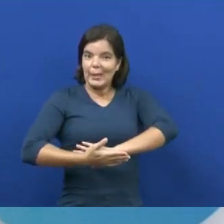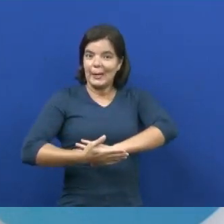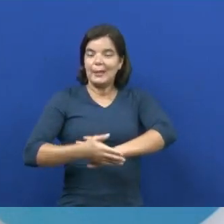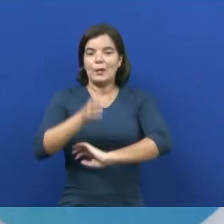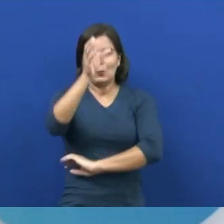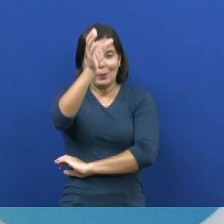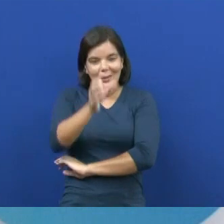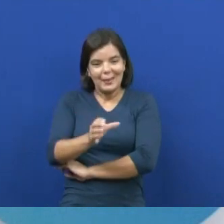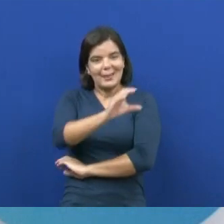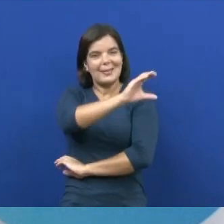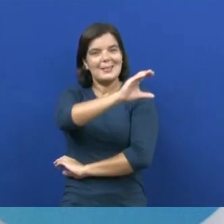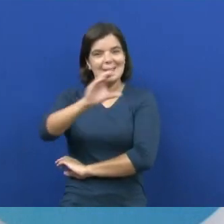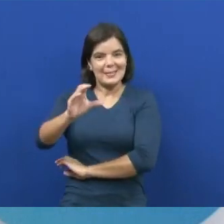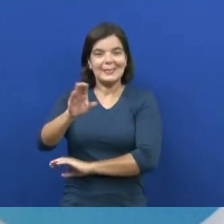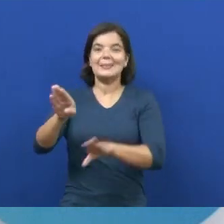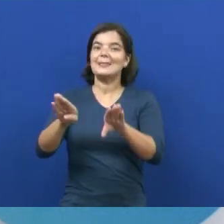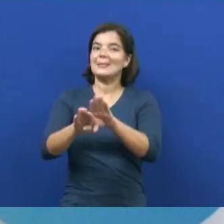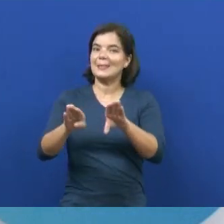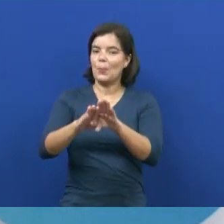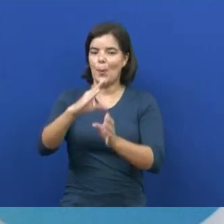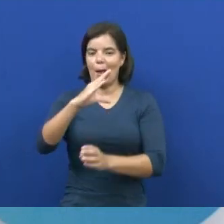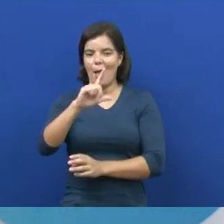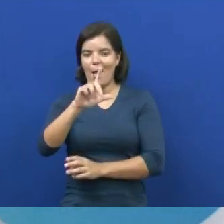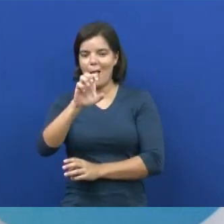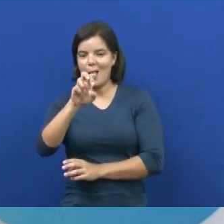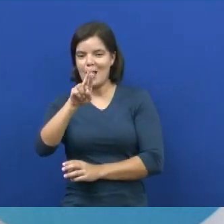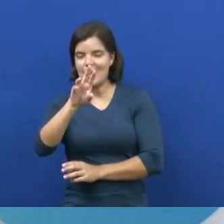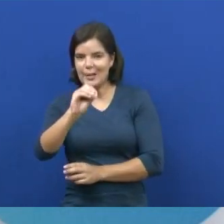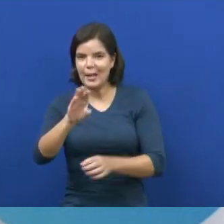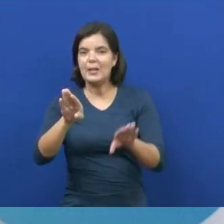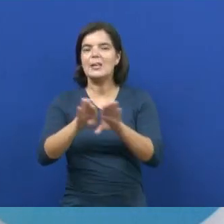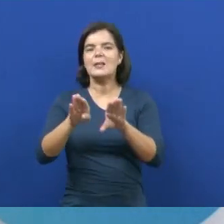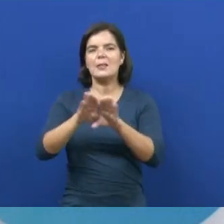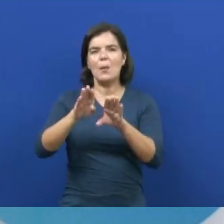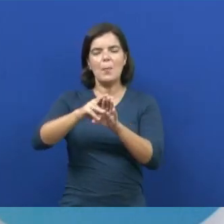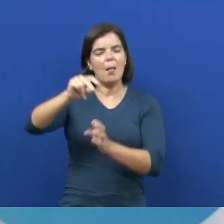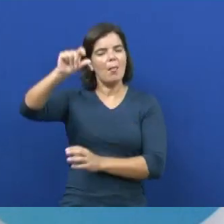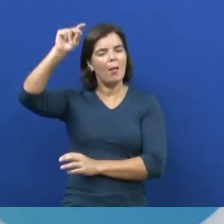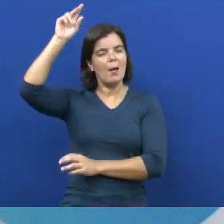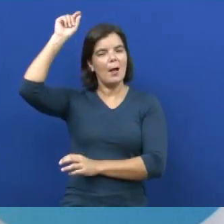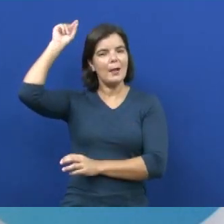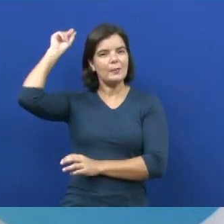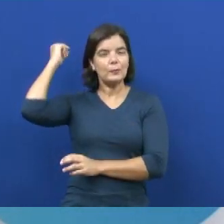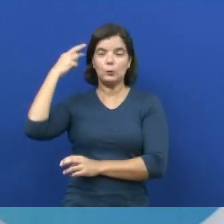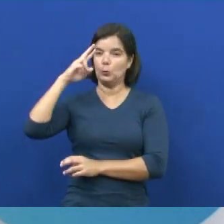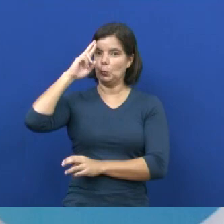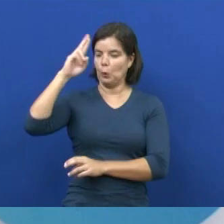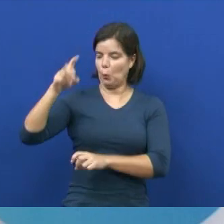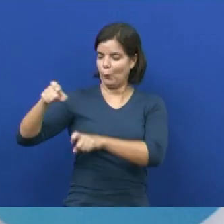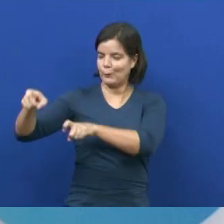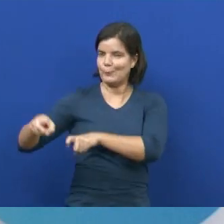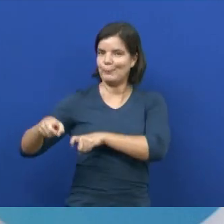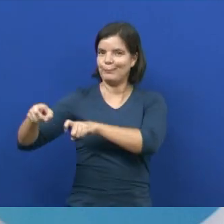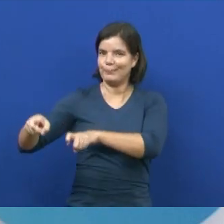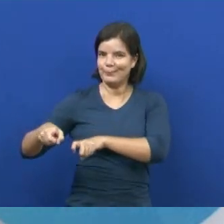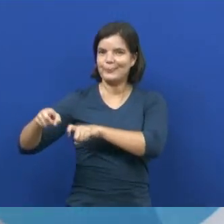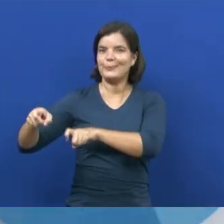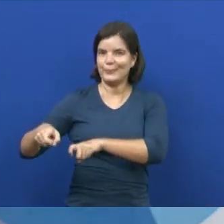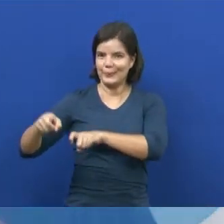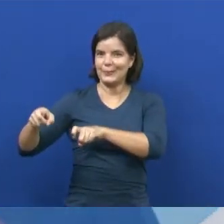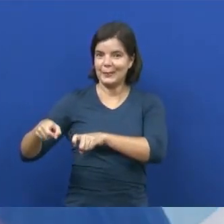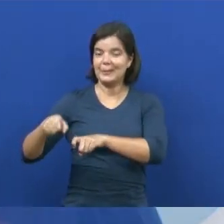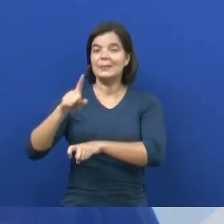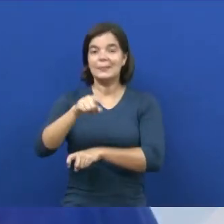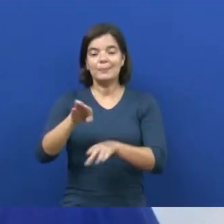e também a questão dos senhores feudais, lá do feudalismo, certo? E isso, gente,